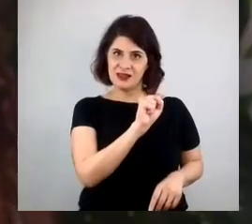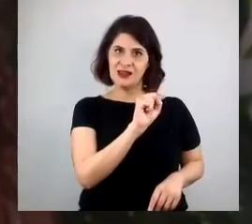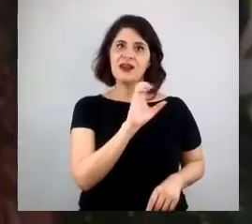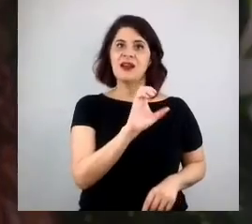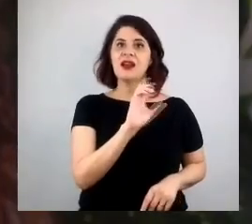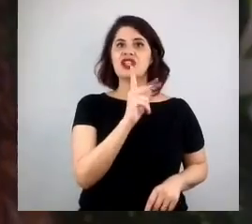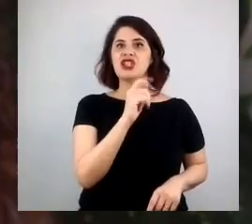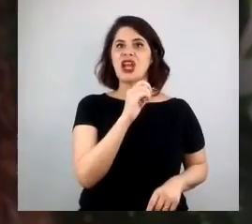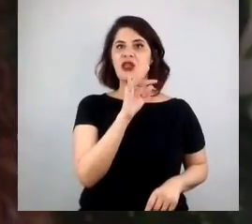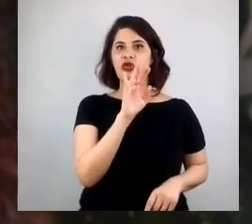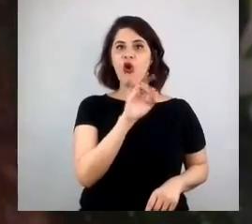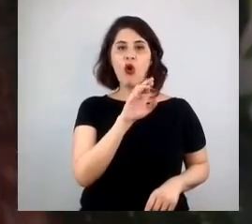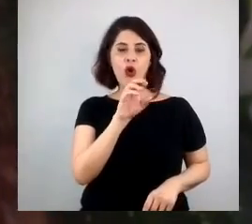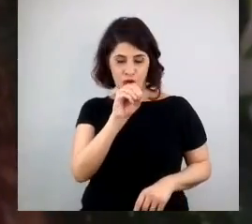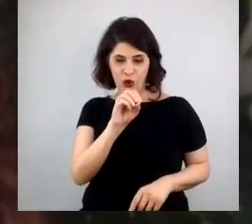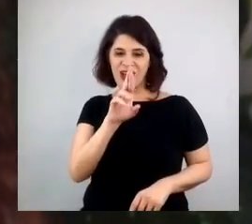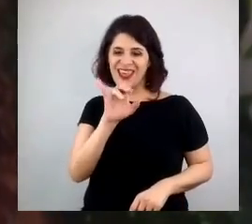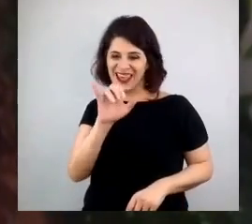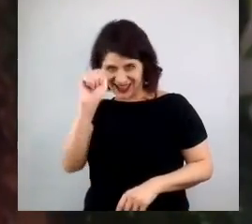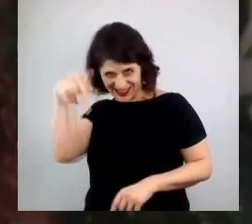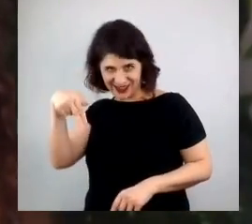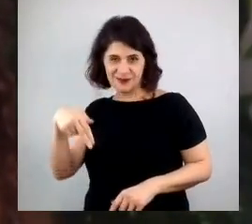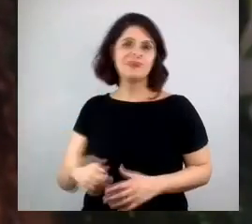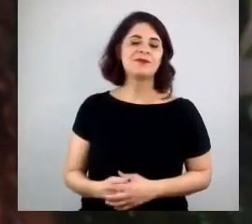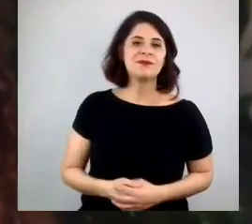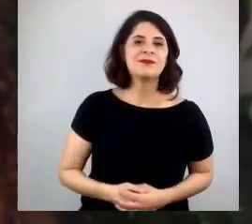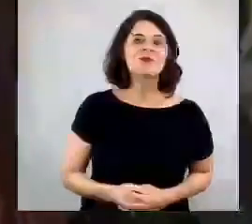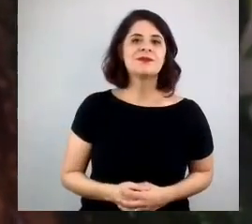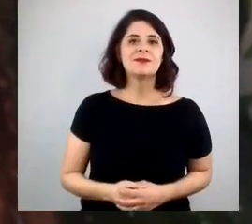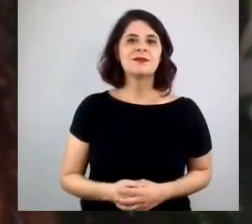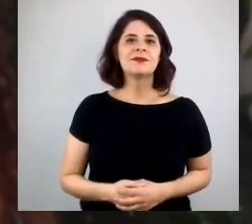Depois, eles foram levar uma refeição para mim.